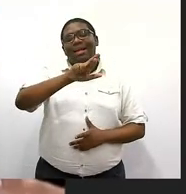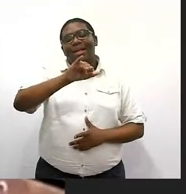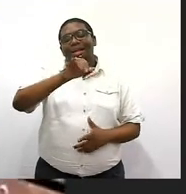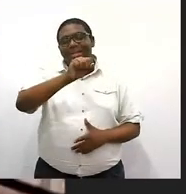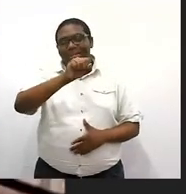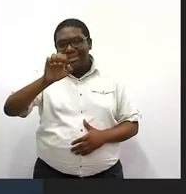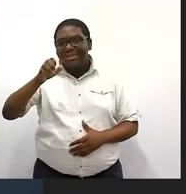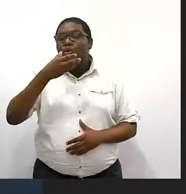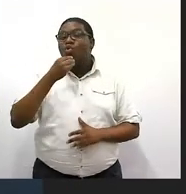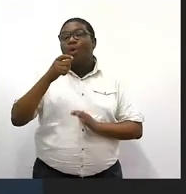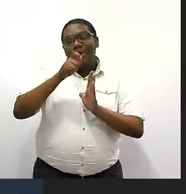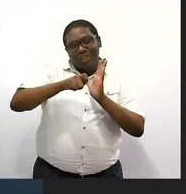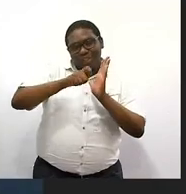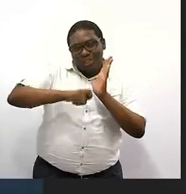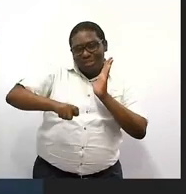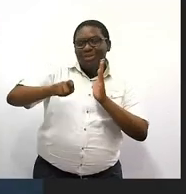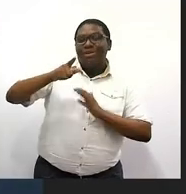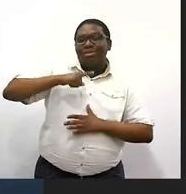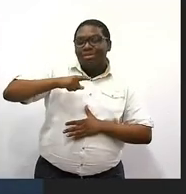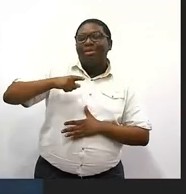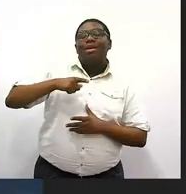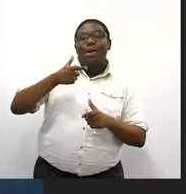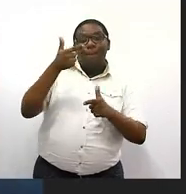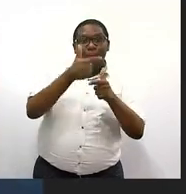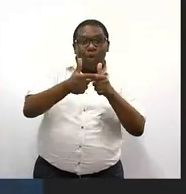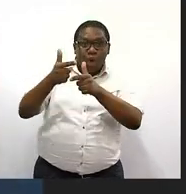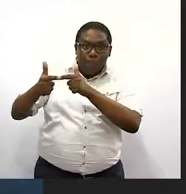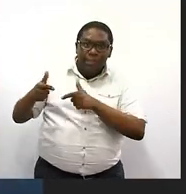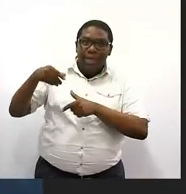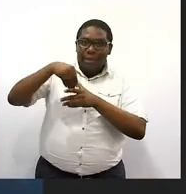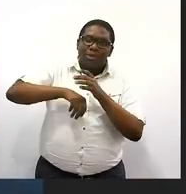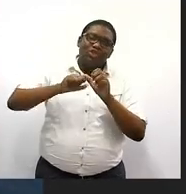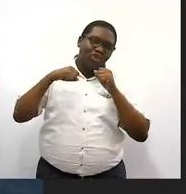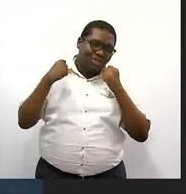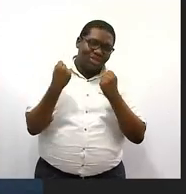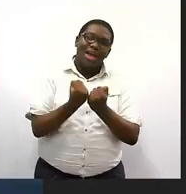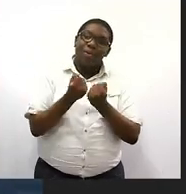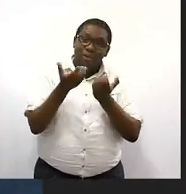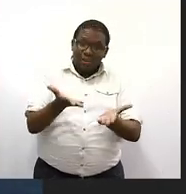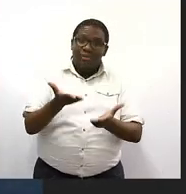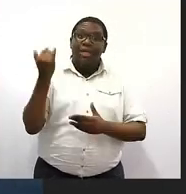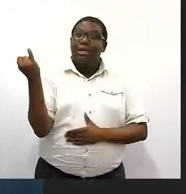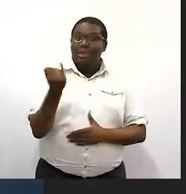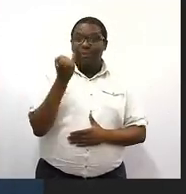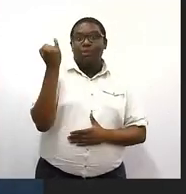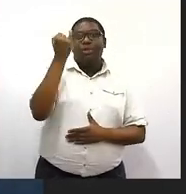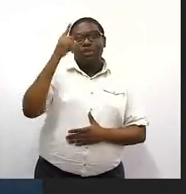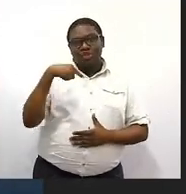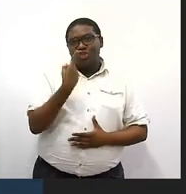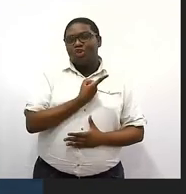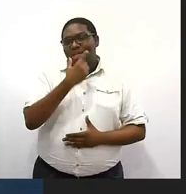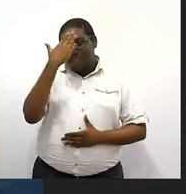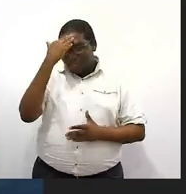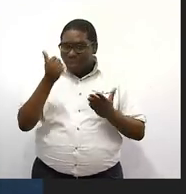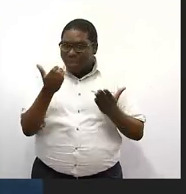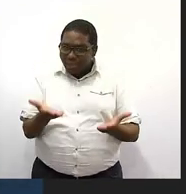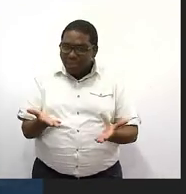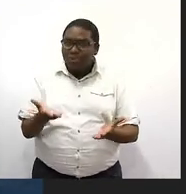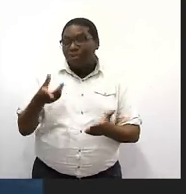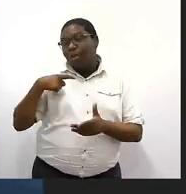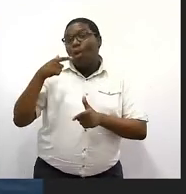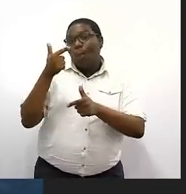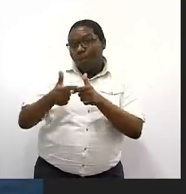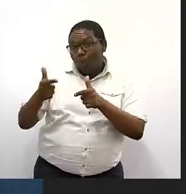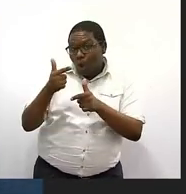que tematiza problemas sociais. Isso é muito importante a gente saber. Então, a problemática de Cabral, a